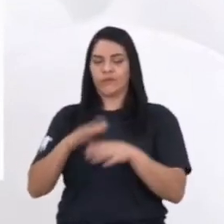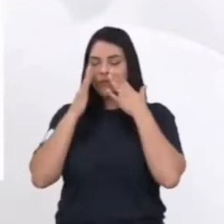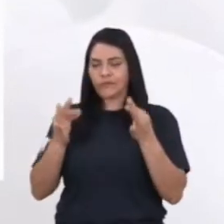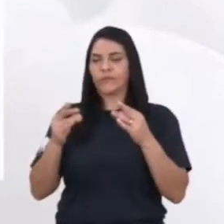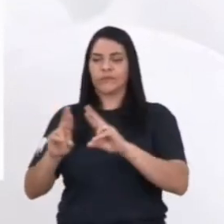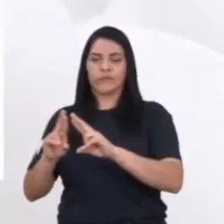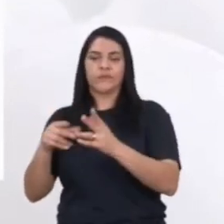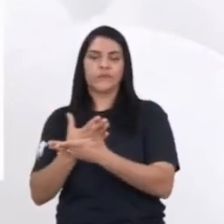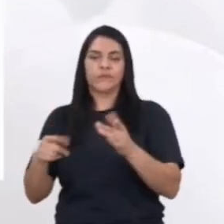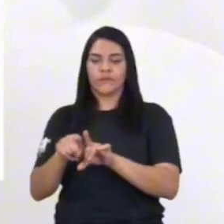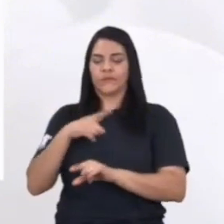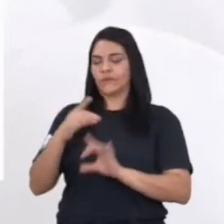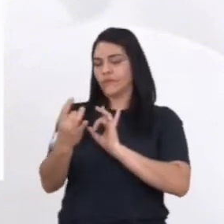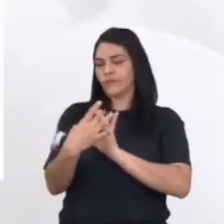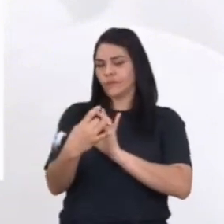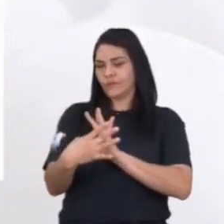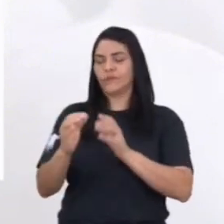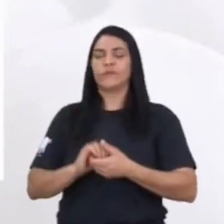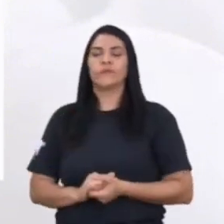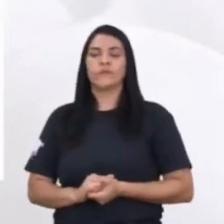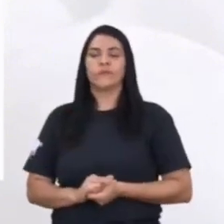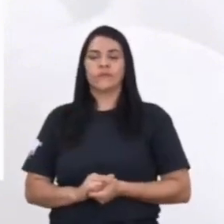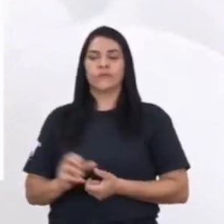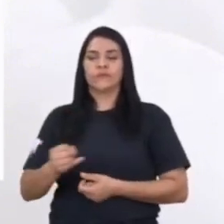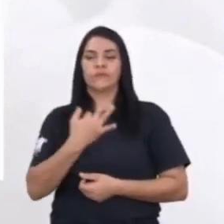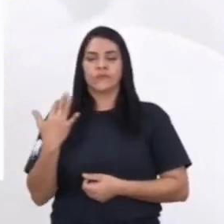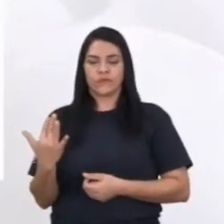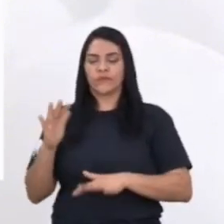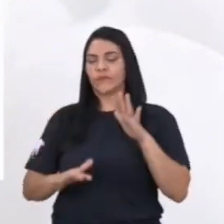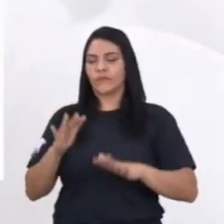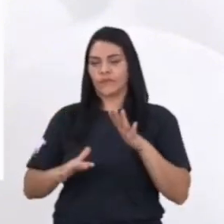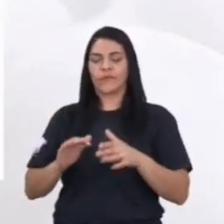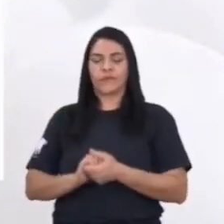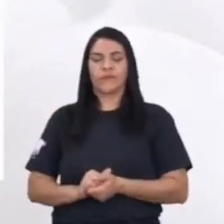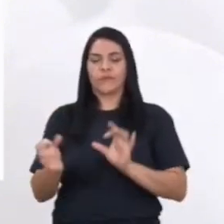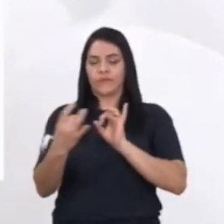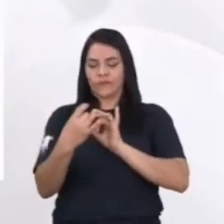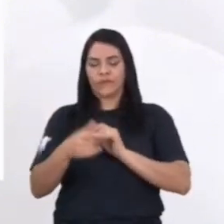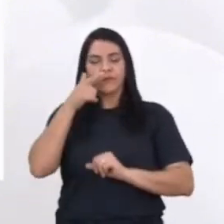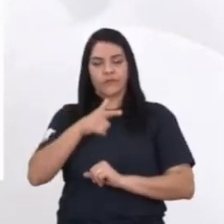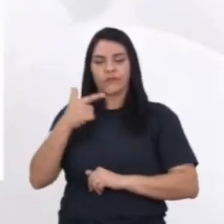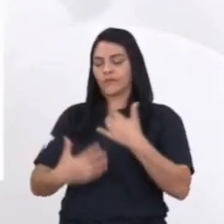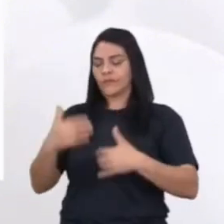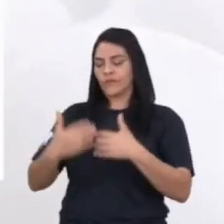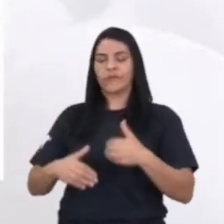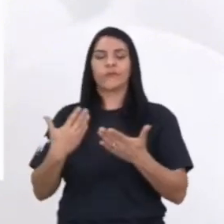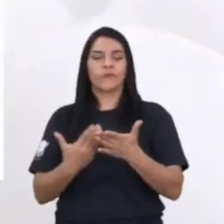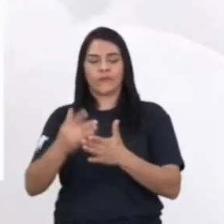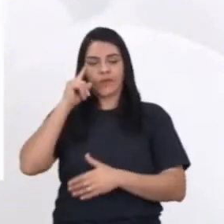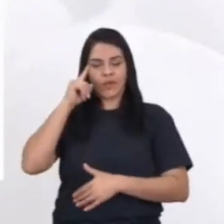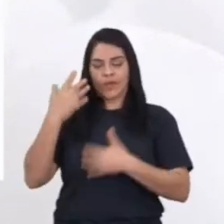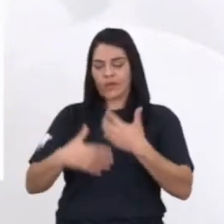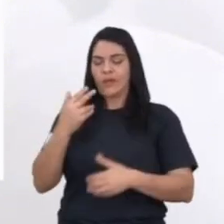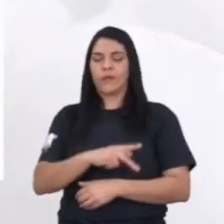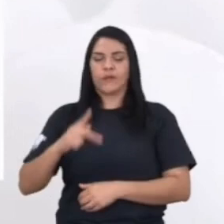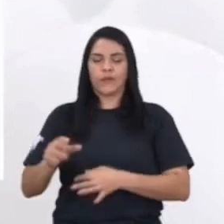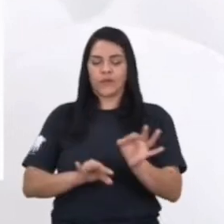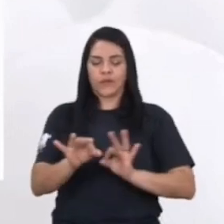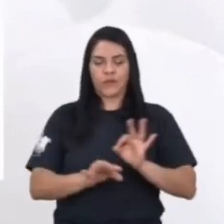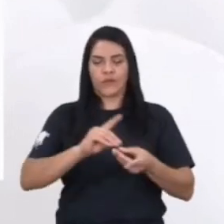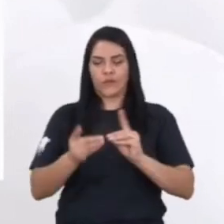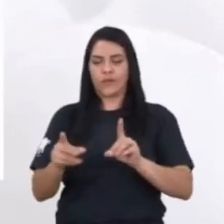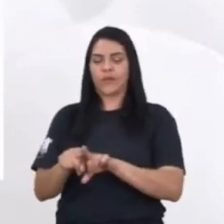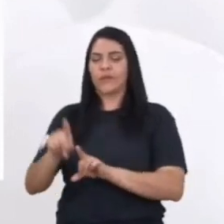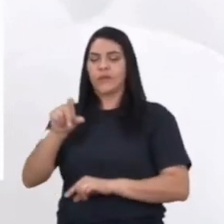né, Arlete, a gente tem esse feedback de o quanto, talvez, o volume de tarefas possa atrapalhar o estudante ali no seu dia a dia, atrapalhar o professor na sua organização didática. Então,